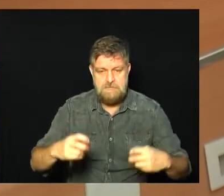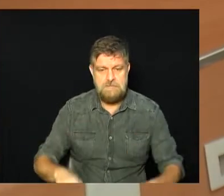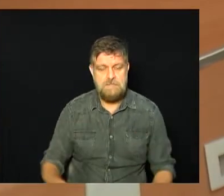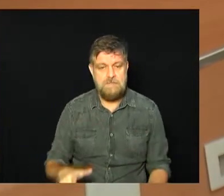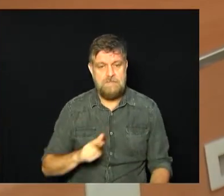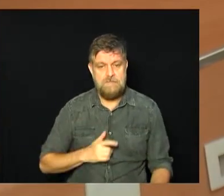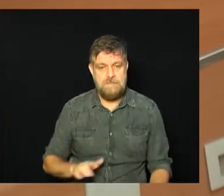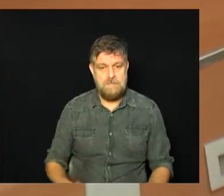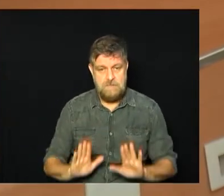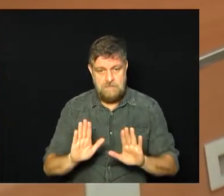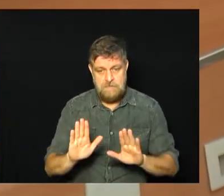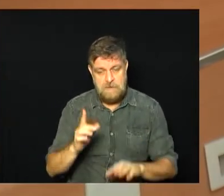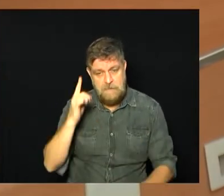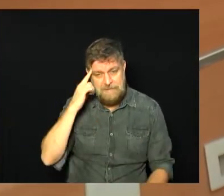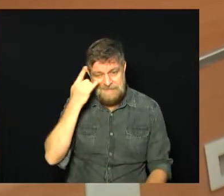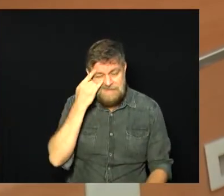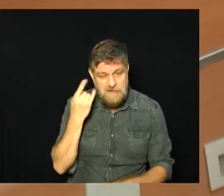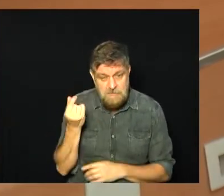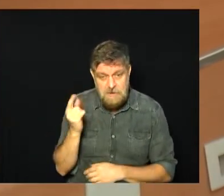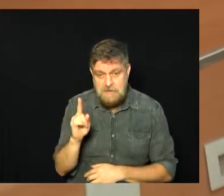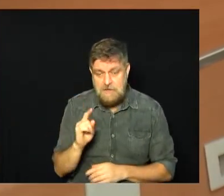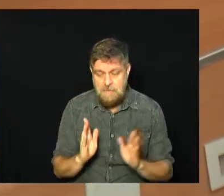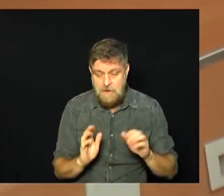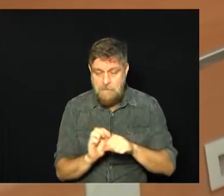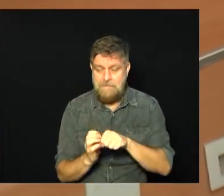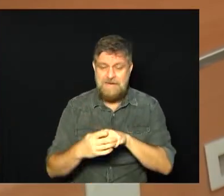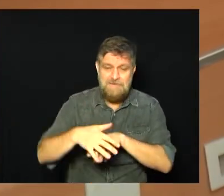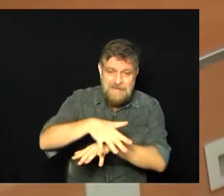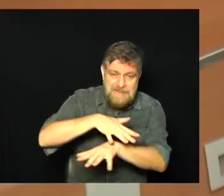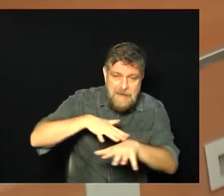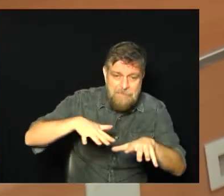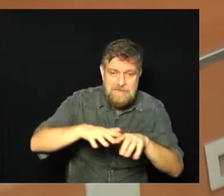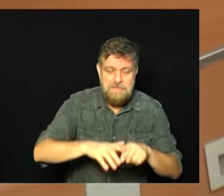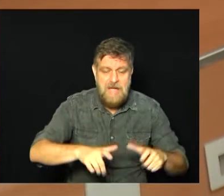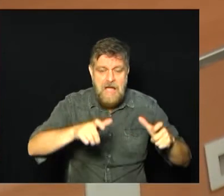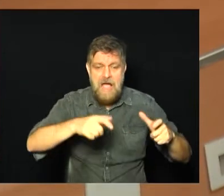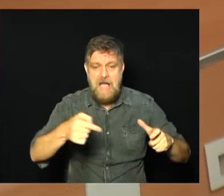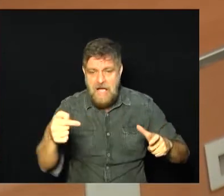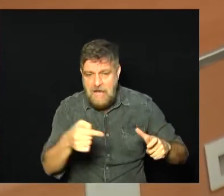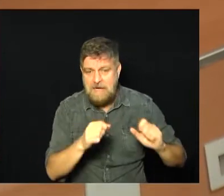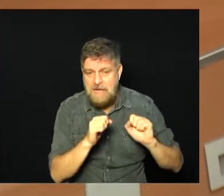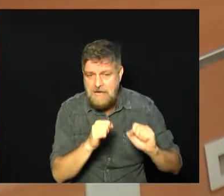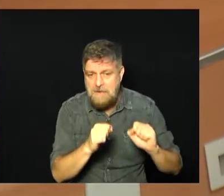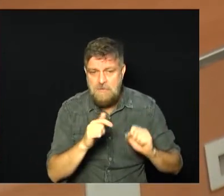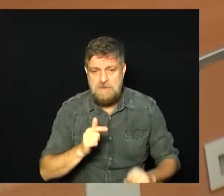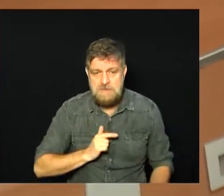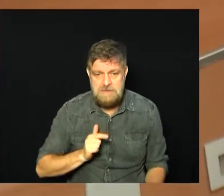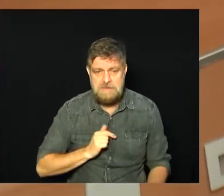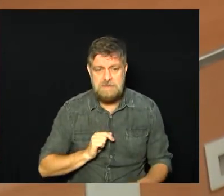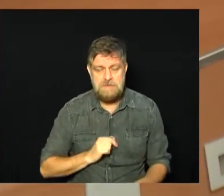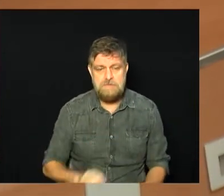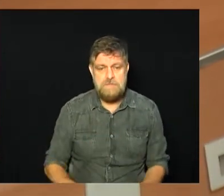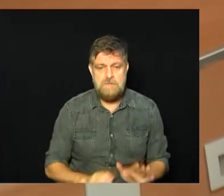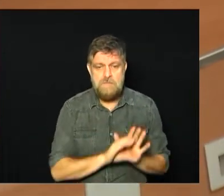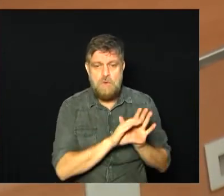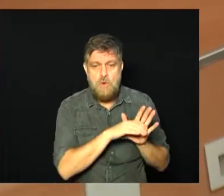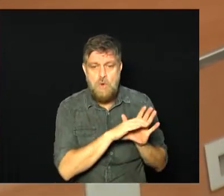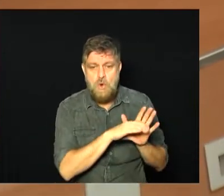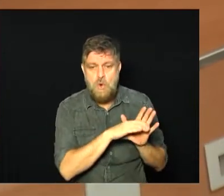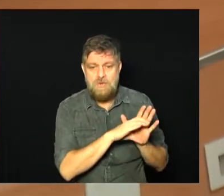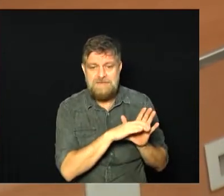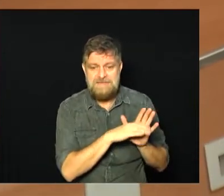sim, devido à pandemia, as áreas que podem ser feitas dentro de um conceito. O nosso